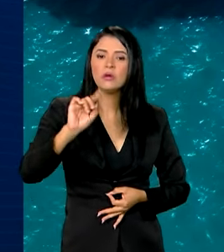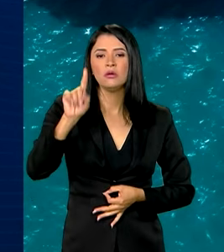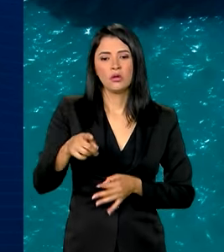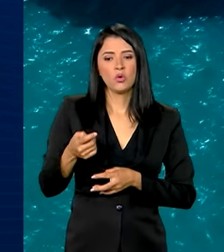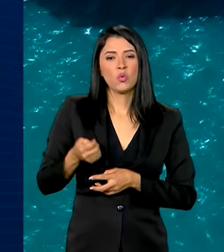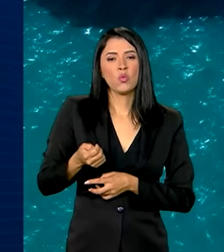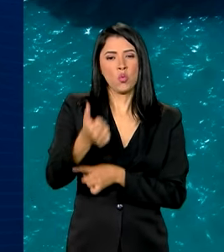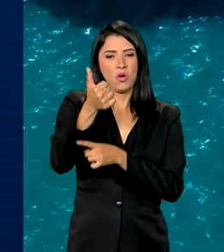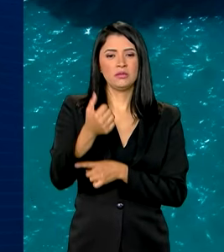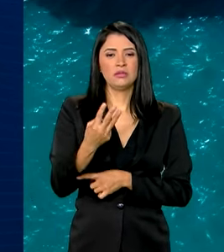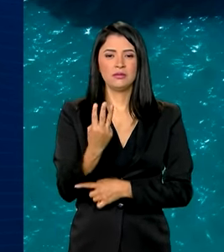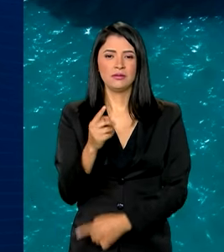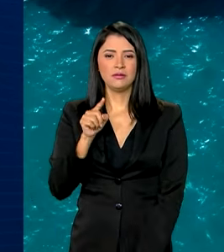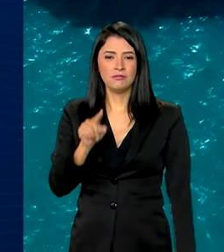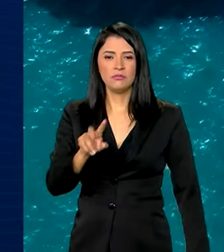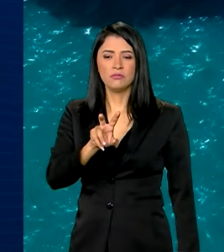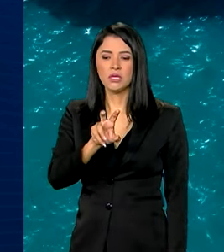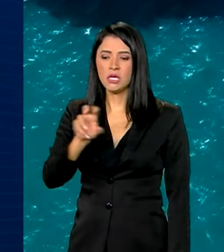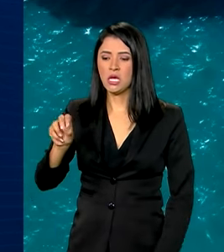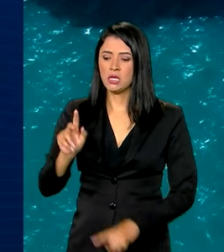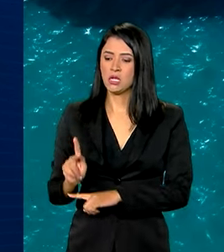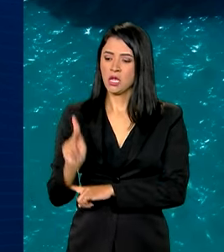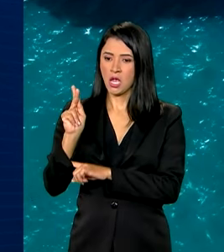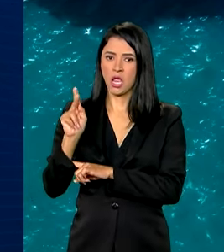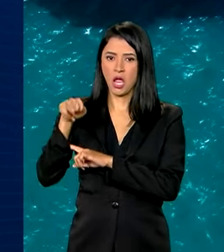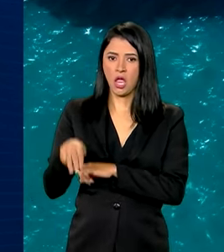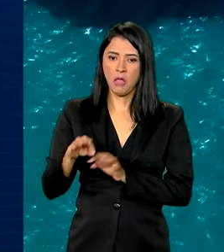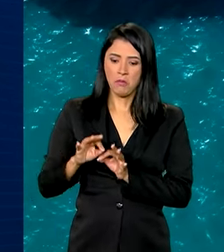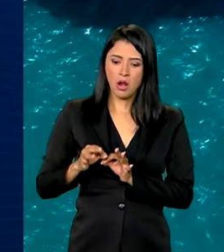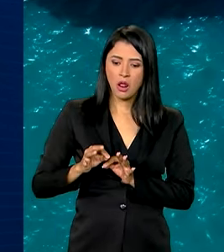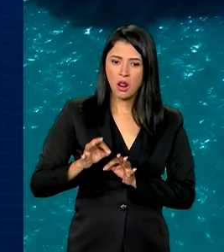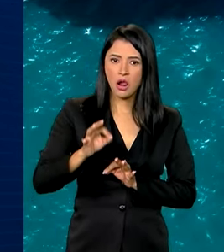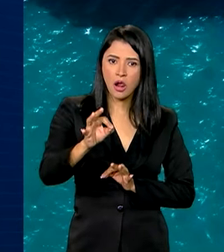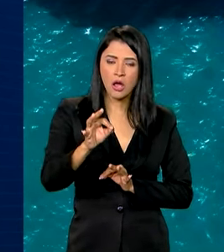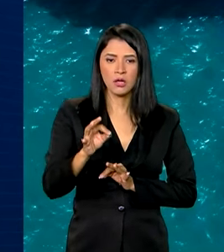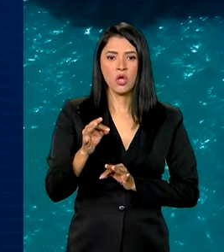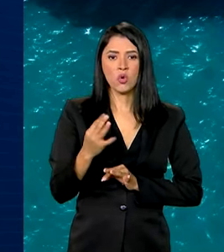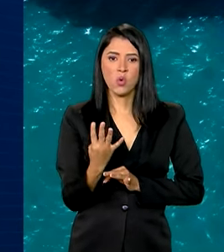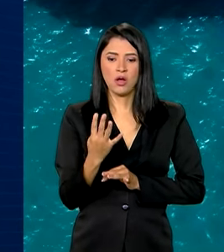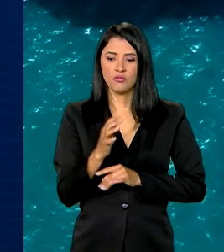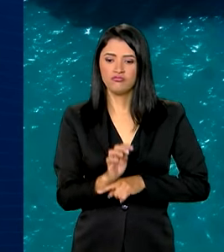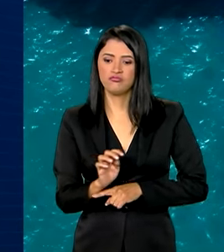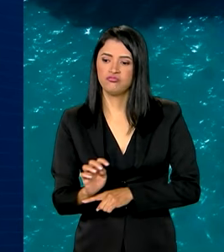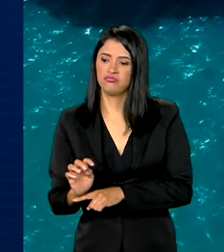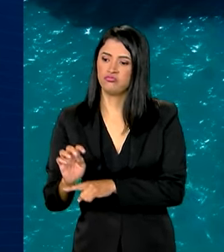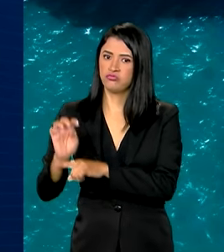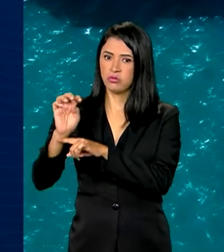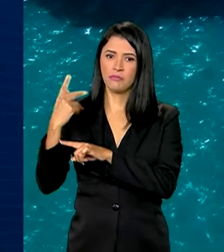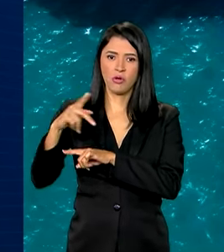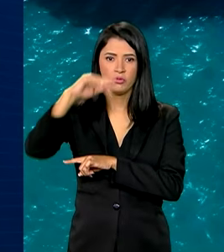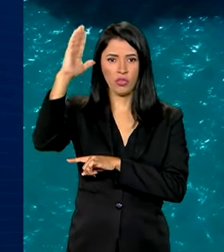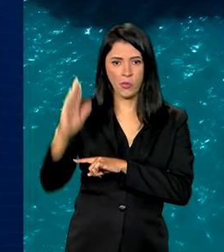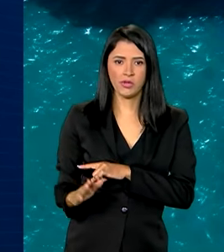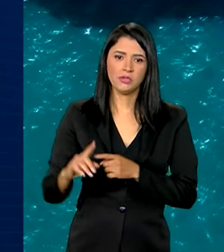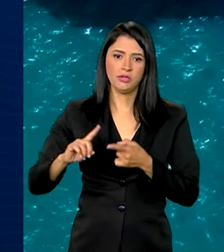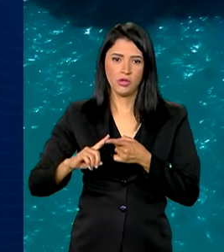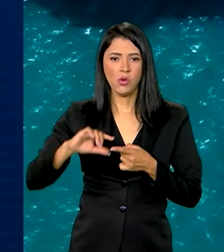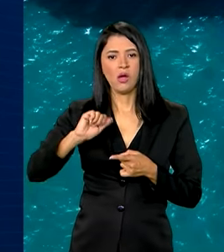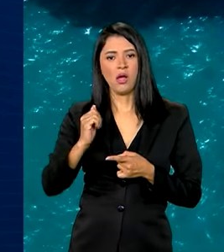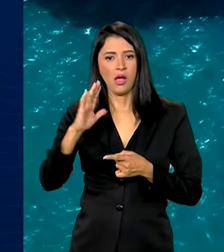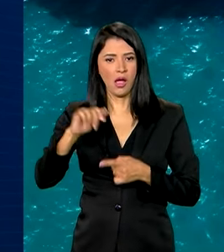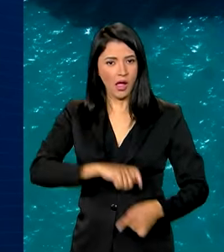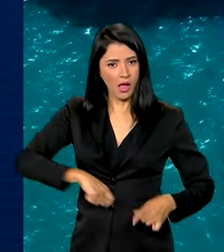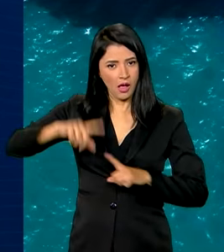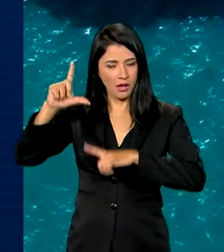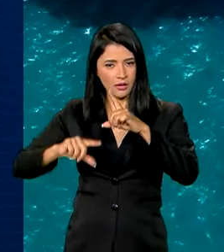quase 3.500 quilômetros de extensão, passando por 4 estados brasileiros: Acre, Rondônia,